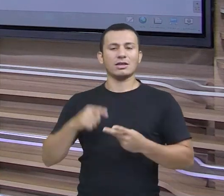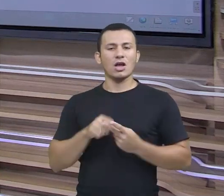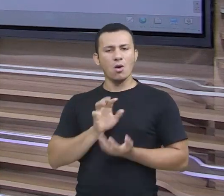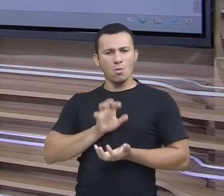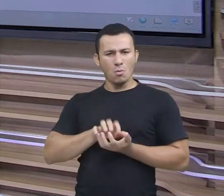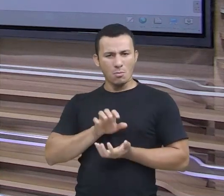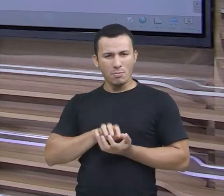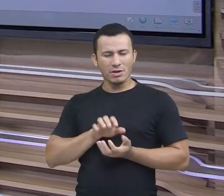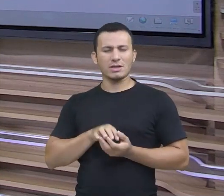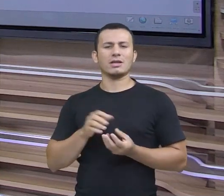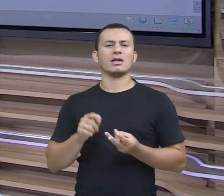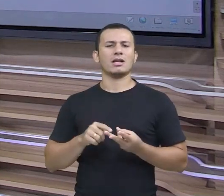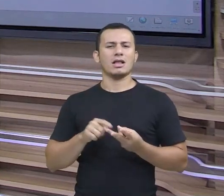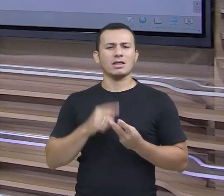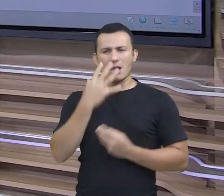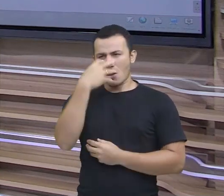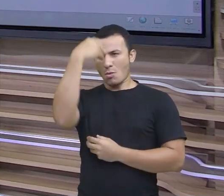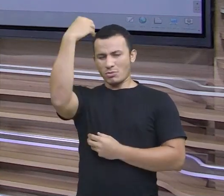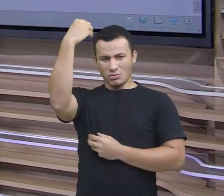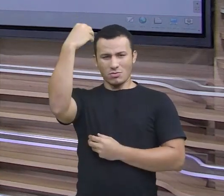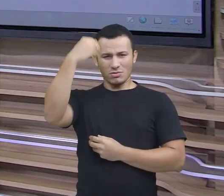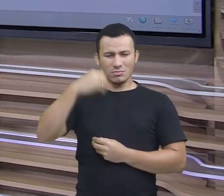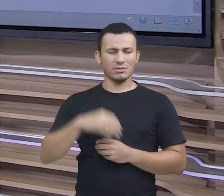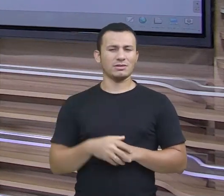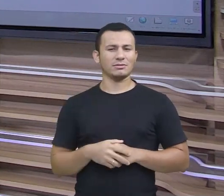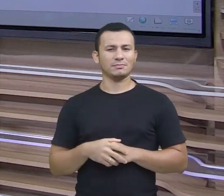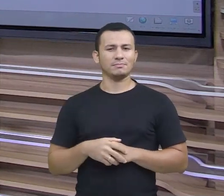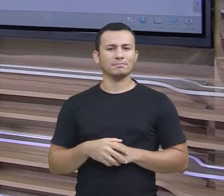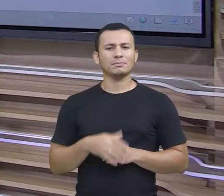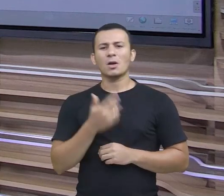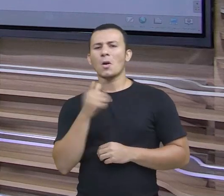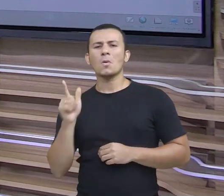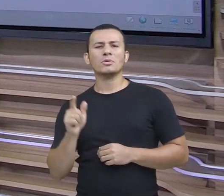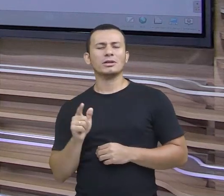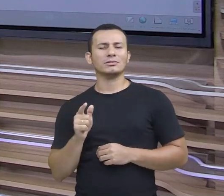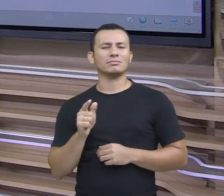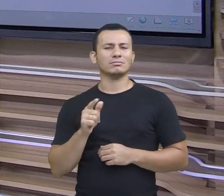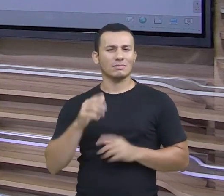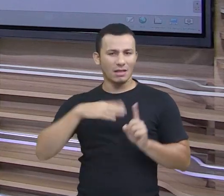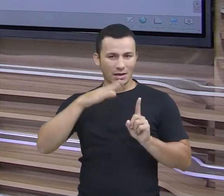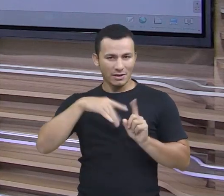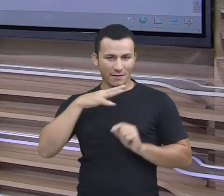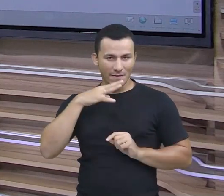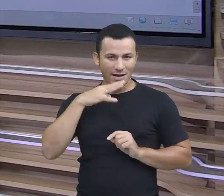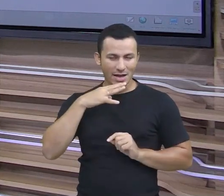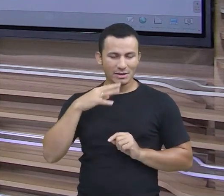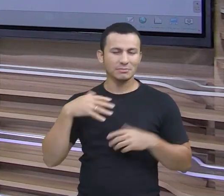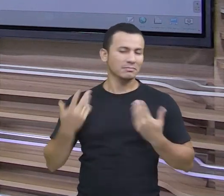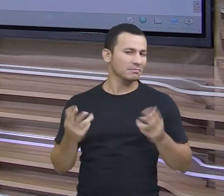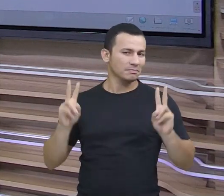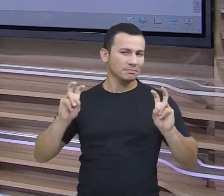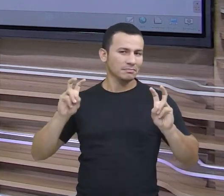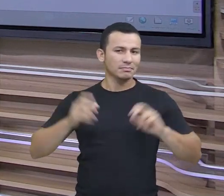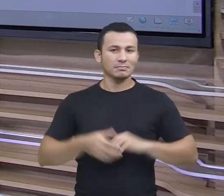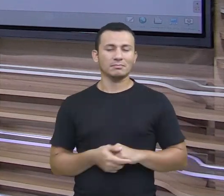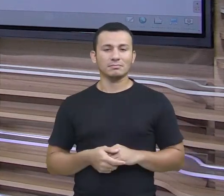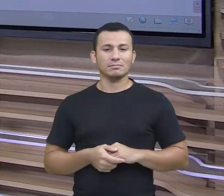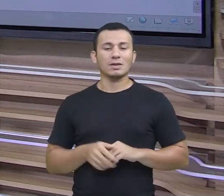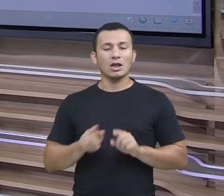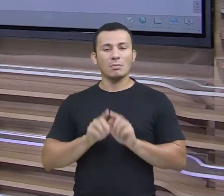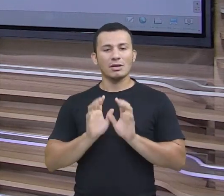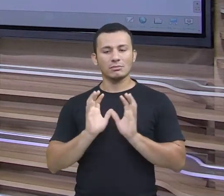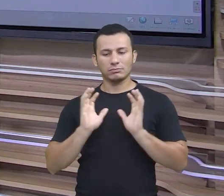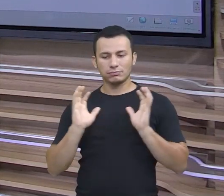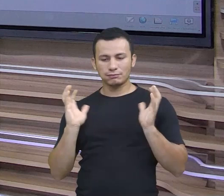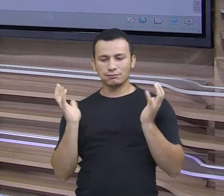Curupira, tem o Lobisomem. Que mais de lenda? Vocês conhecem alguma outra lenda? Tem a lenda da Vitória